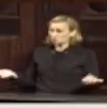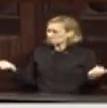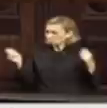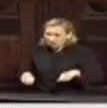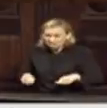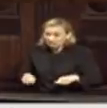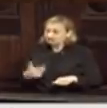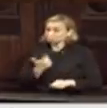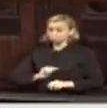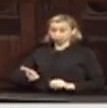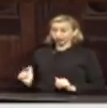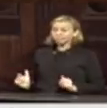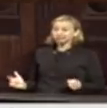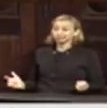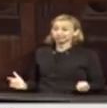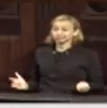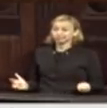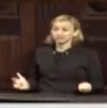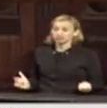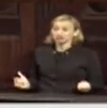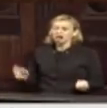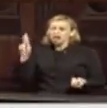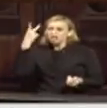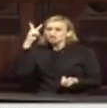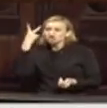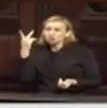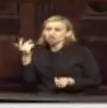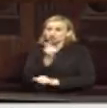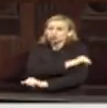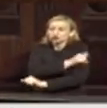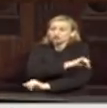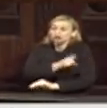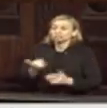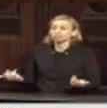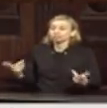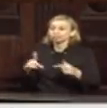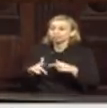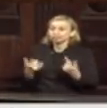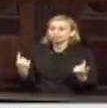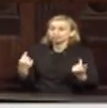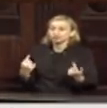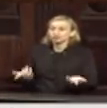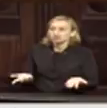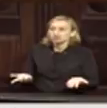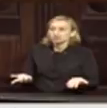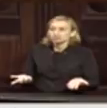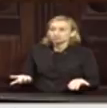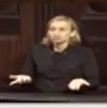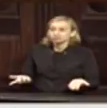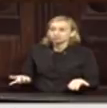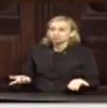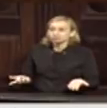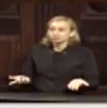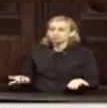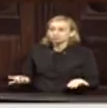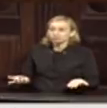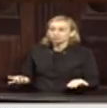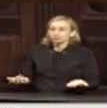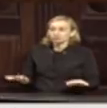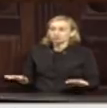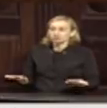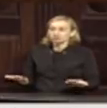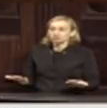o maior orçamento de segurança da história do Rio de Janeiro, e olha que levaram, não à toa estão terminando esse governo presos,